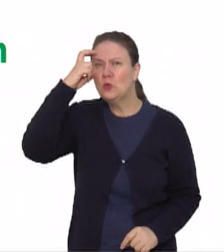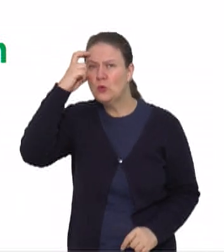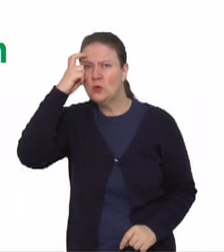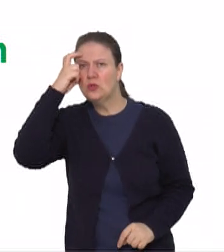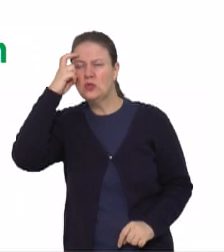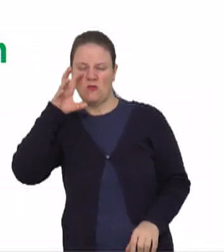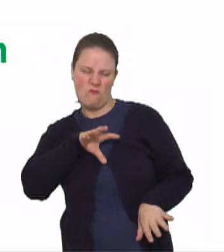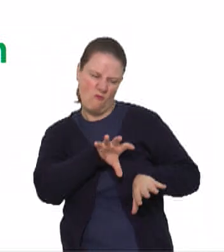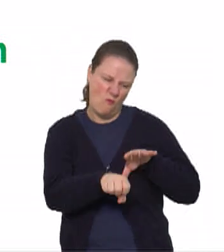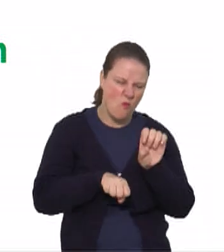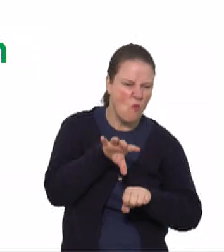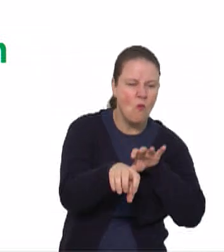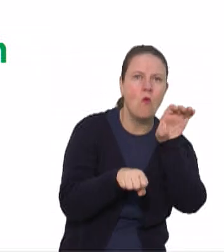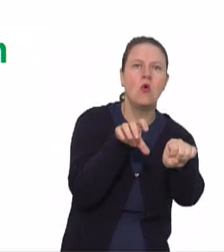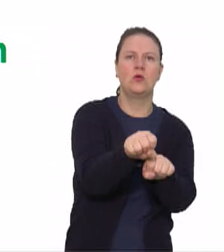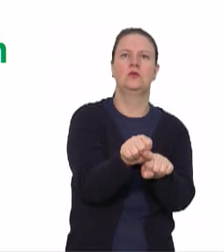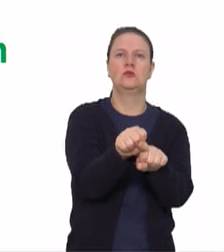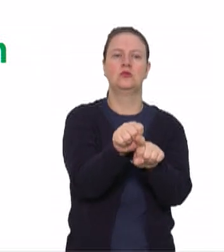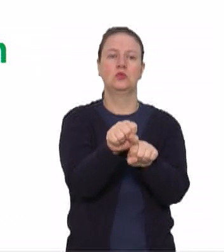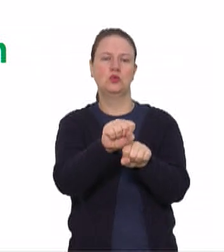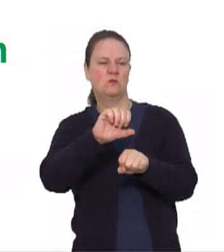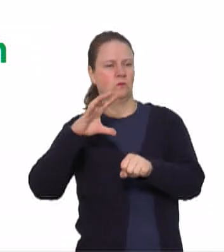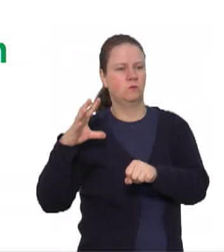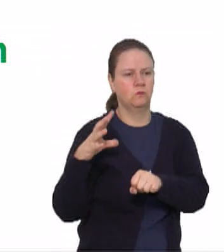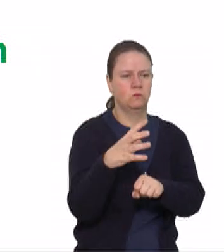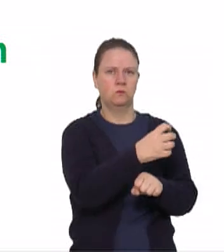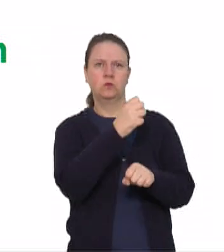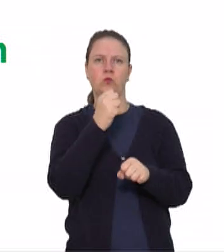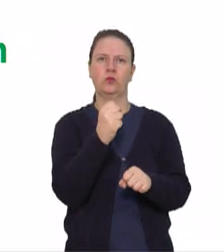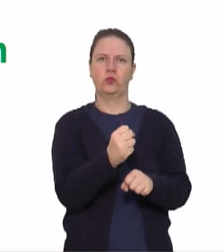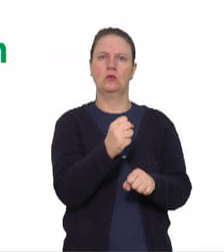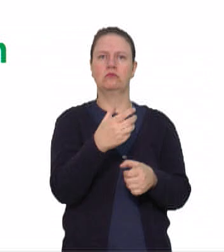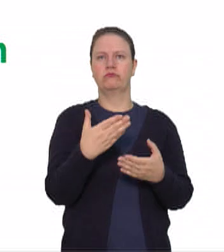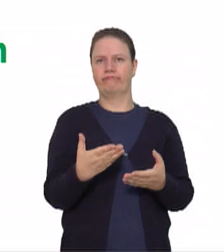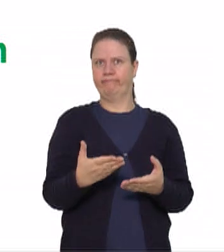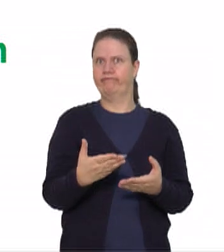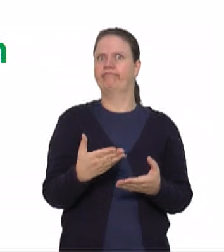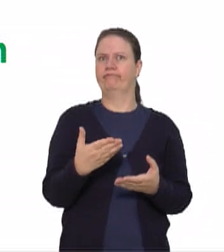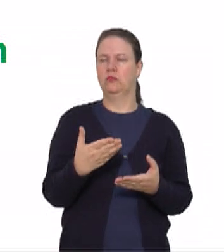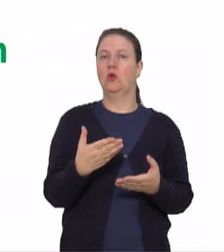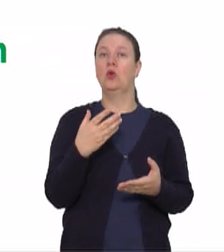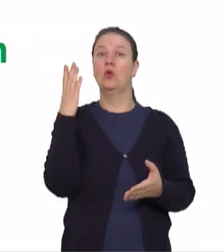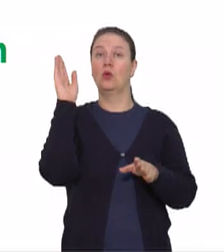do espaço geográfico que ele tinha, nada foi respeitado. Tá? B. Qual era o